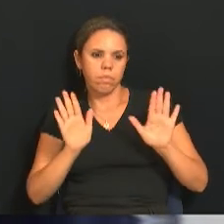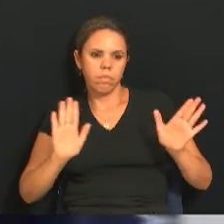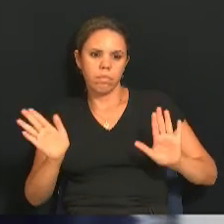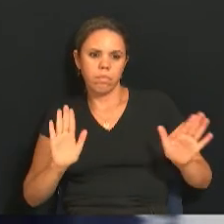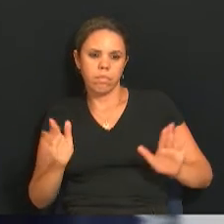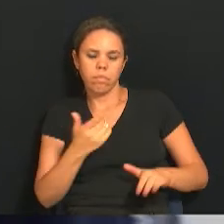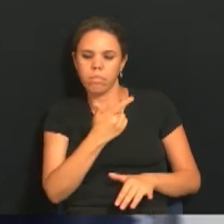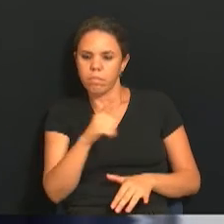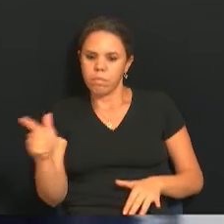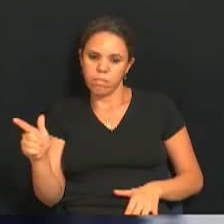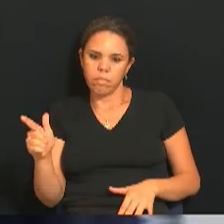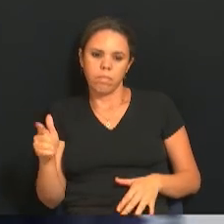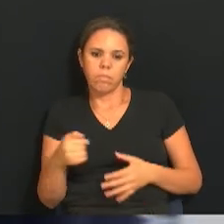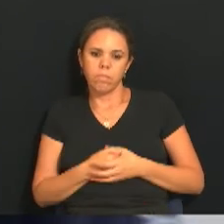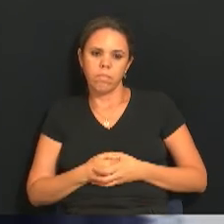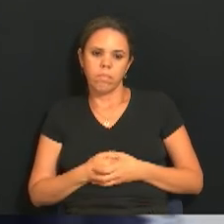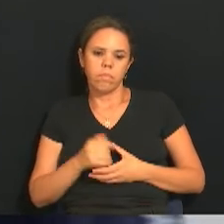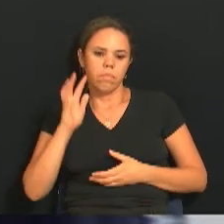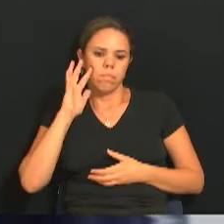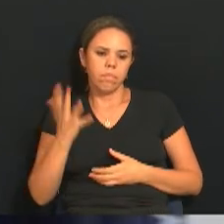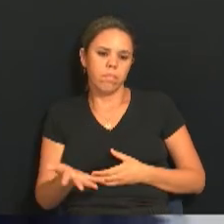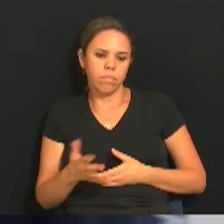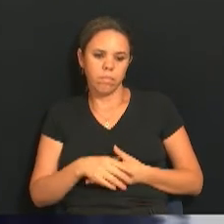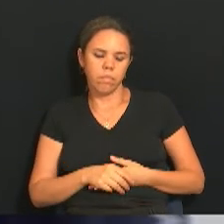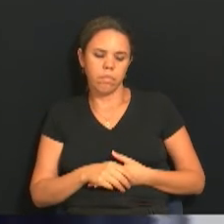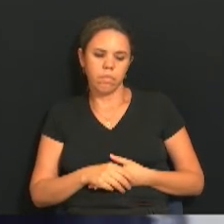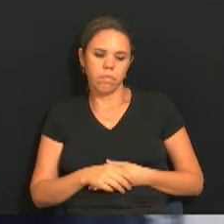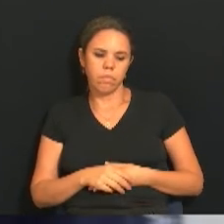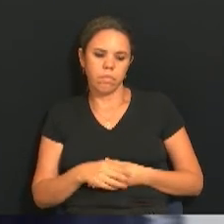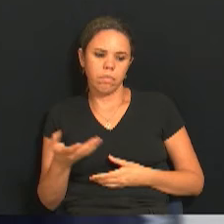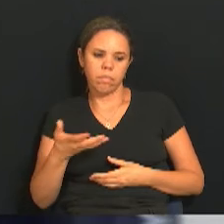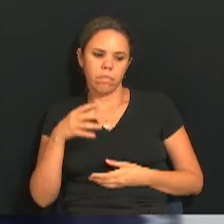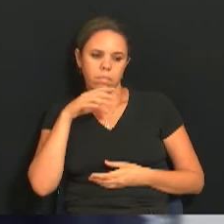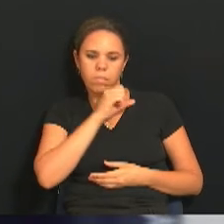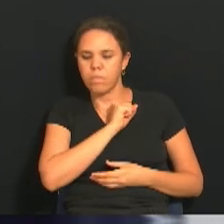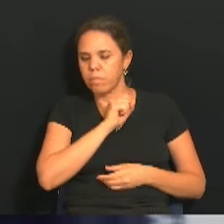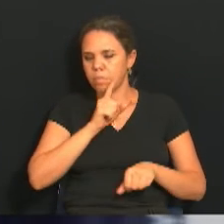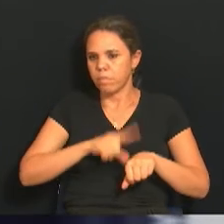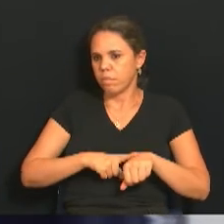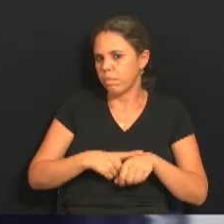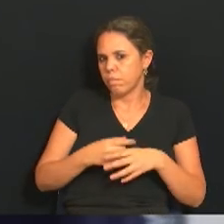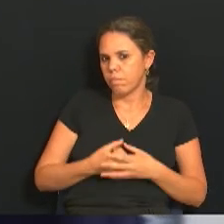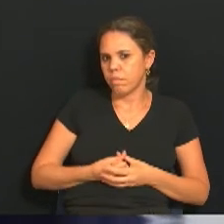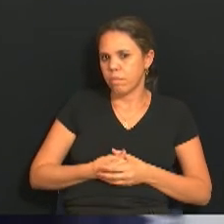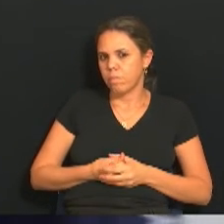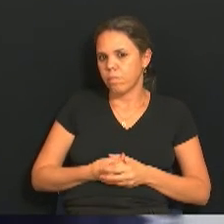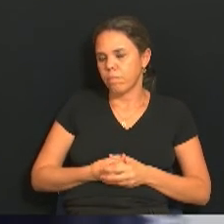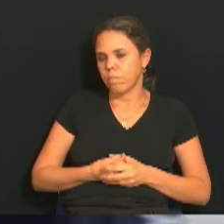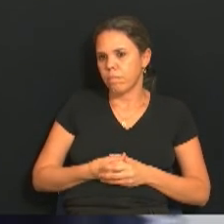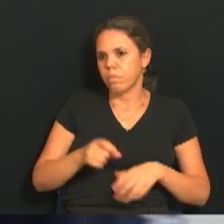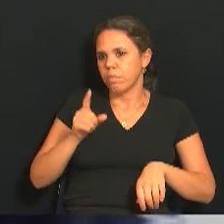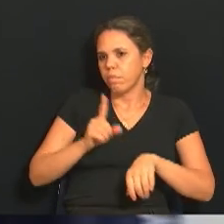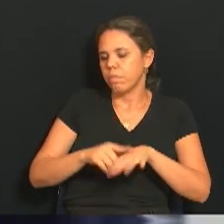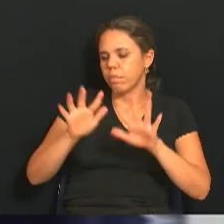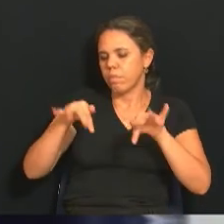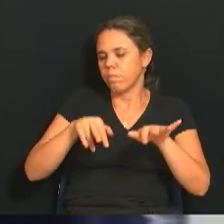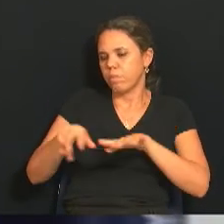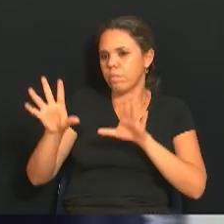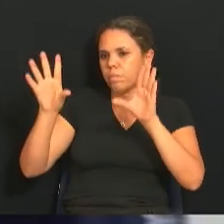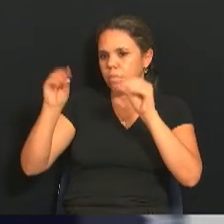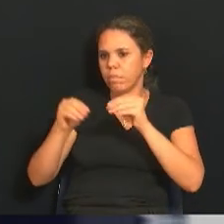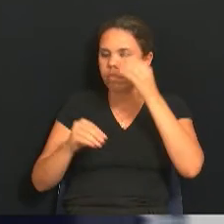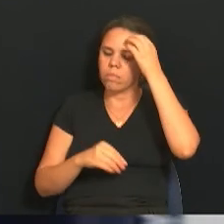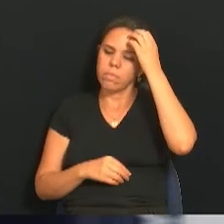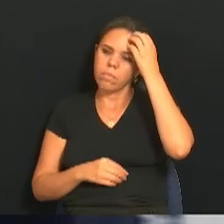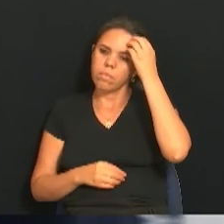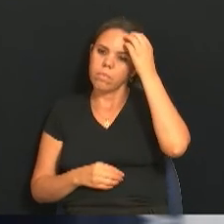termos as ferramentas para as soluções que estão correndo ali, naquele momento, naquela hora, muitas vezes, fim de semana, à noite, né,